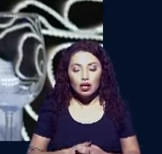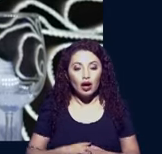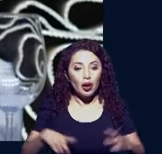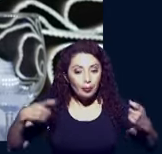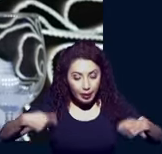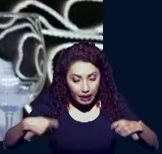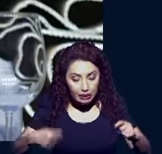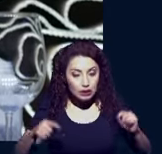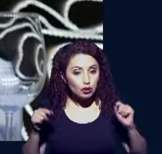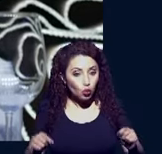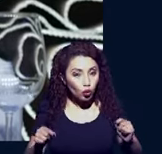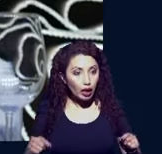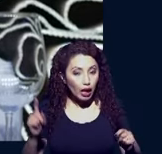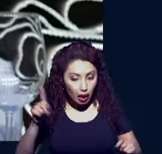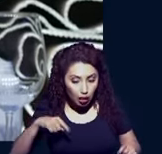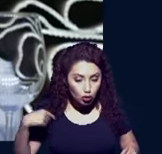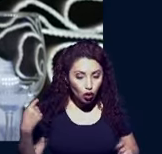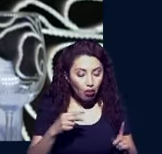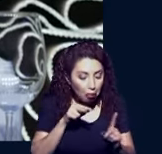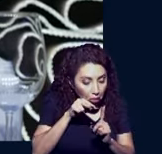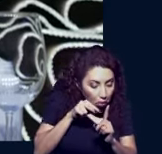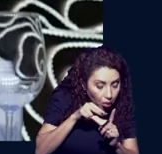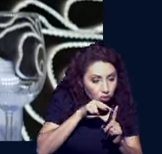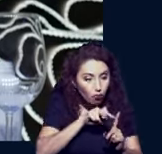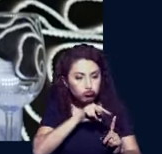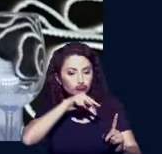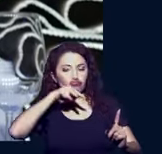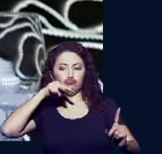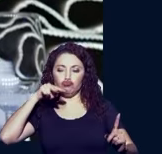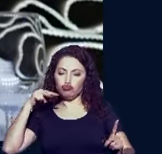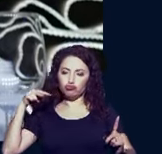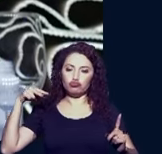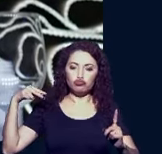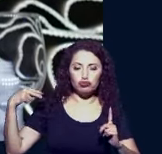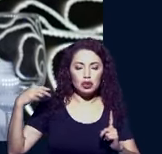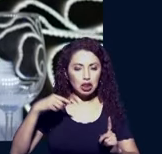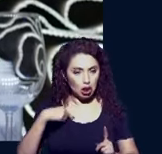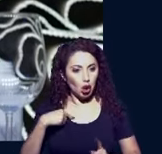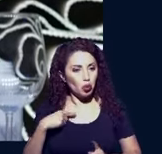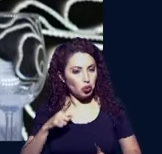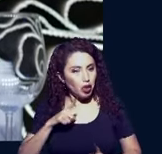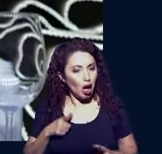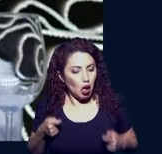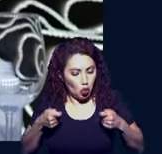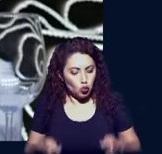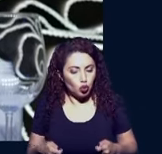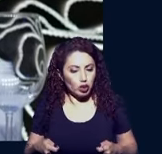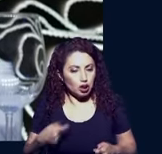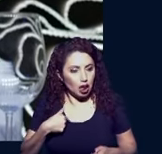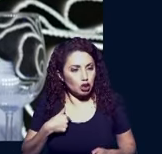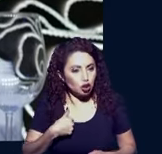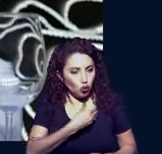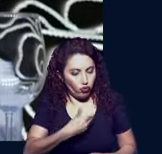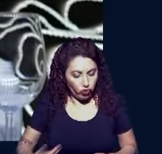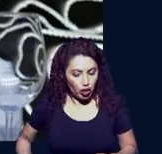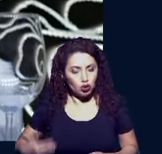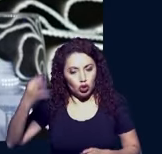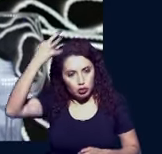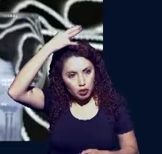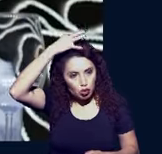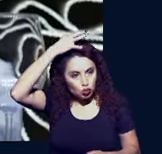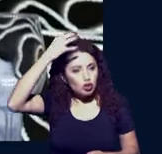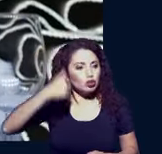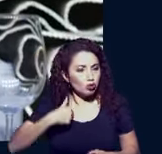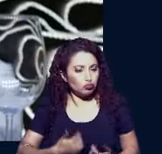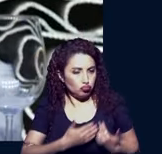tenha uma visão macro né da gestão fiscal e eu tenho autoridade como governador do espírito santo que tem responsabilidade fiscal de falar sobre o